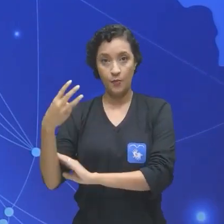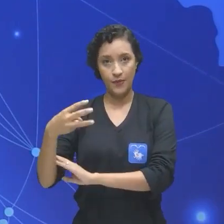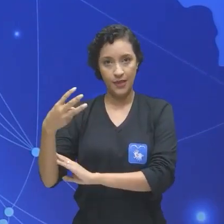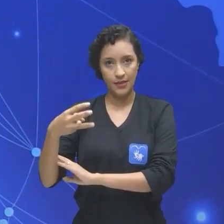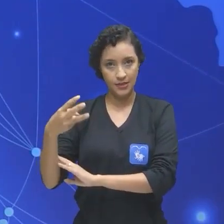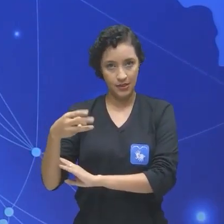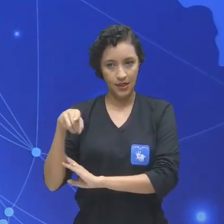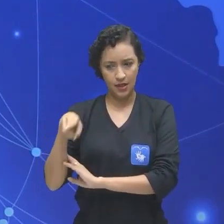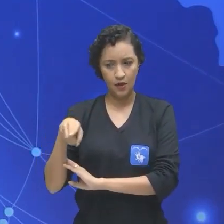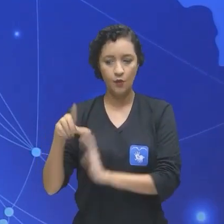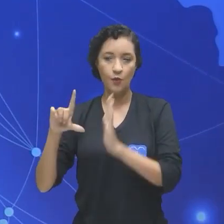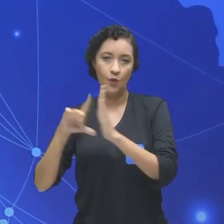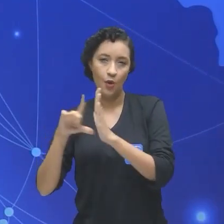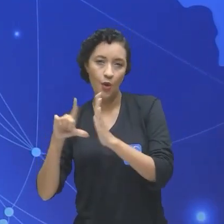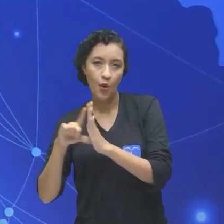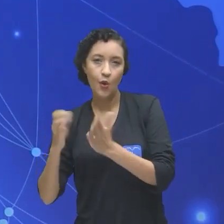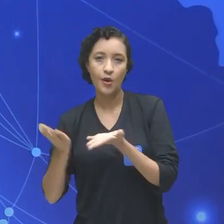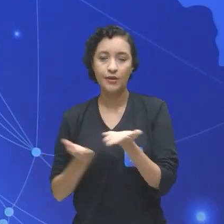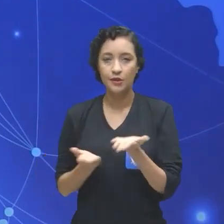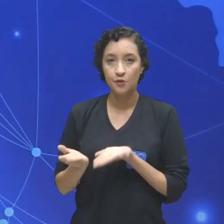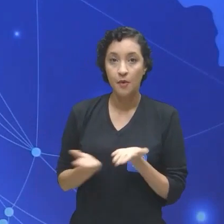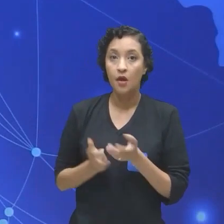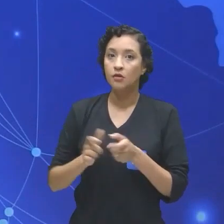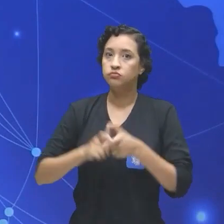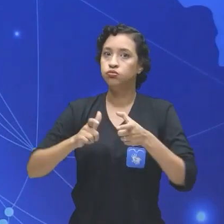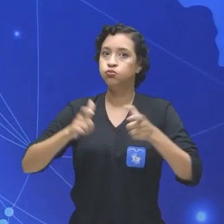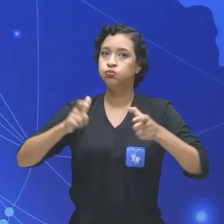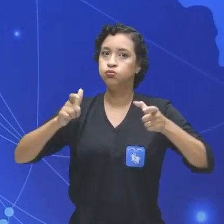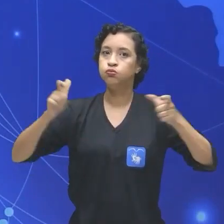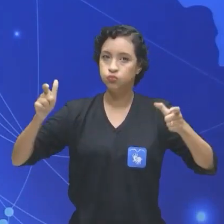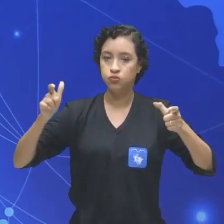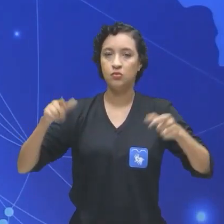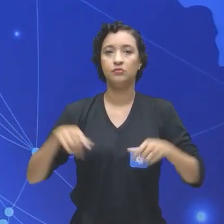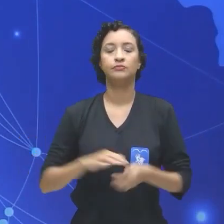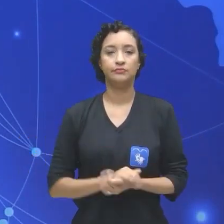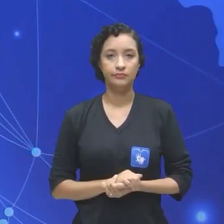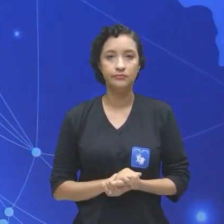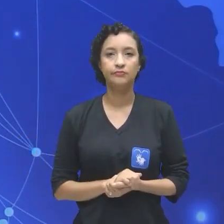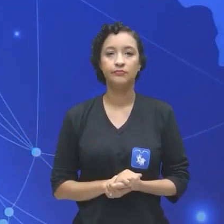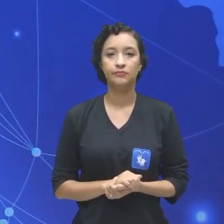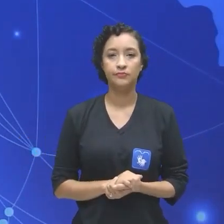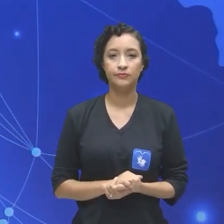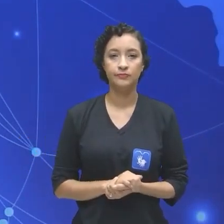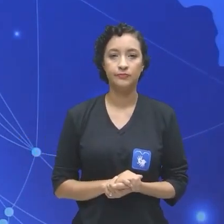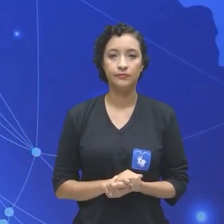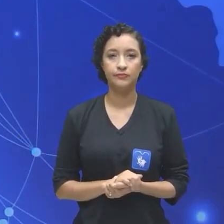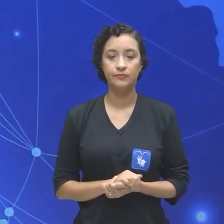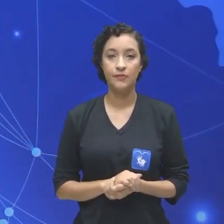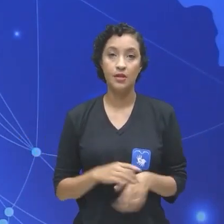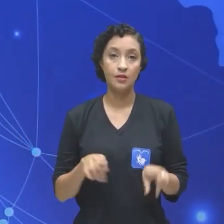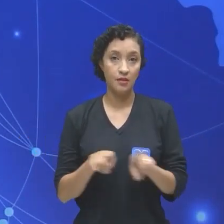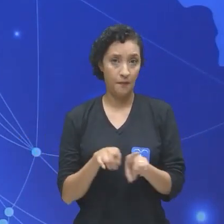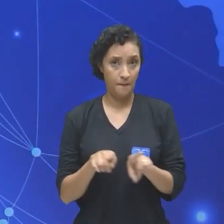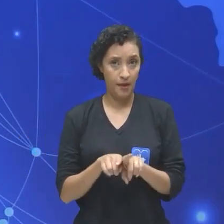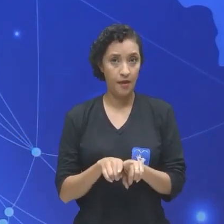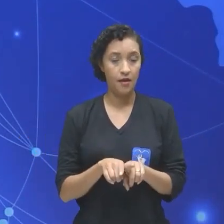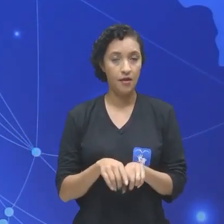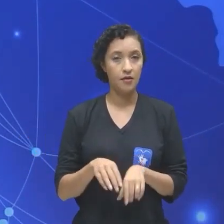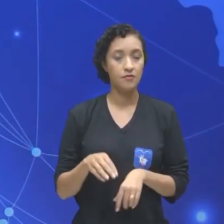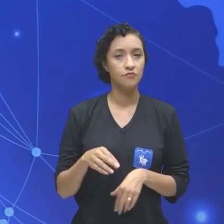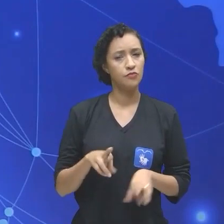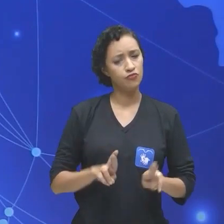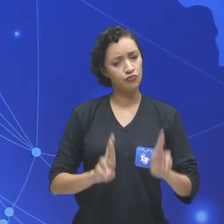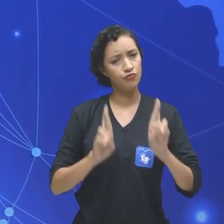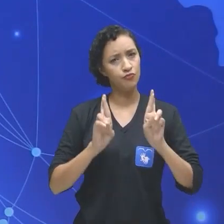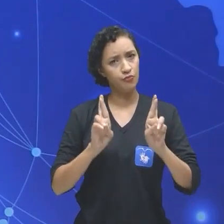de comércio, ele tem crescido muito, ele tem se expandido e assim, há promessas, né? O